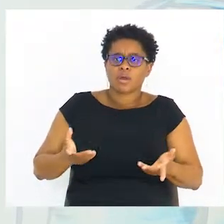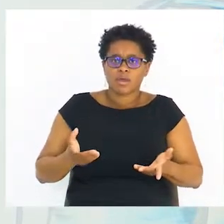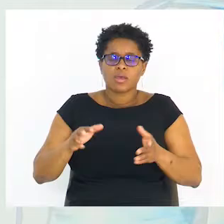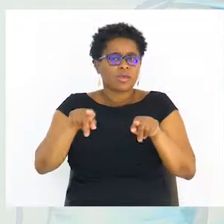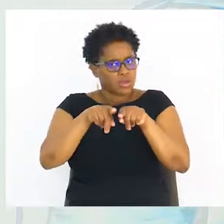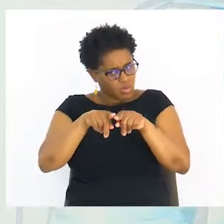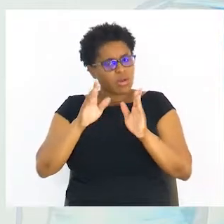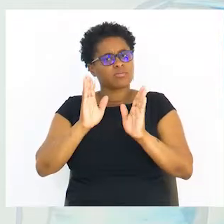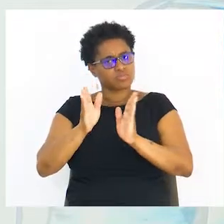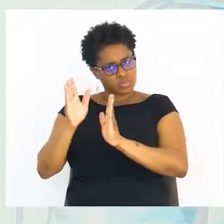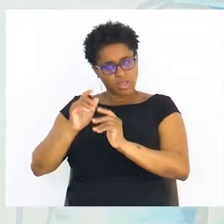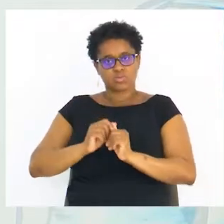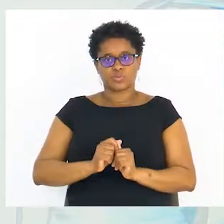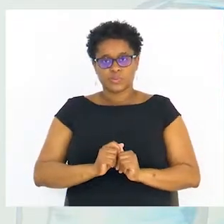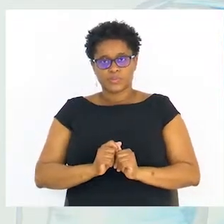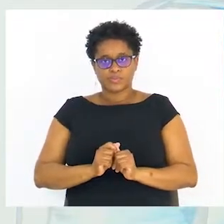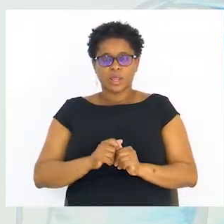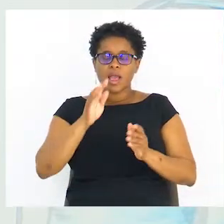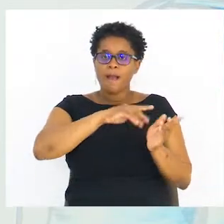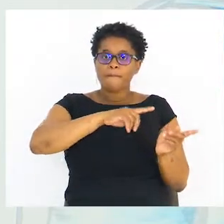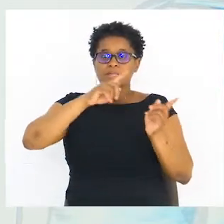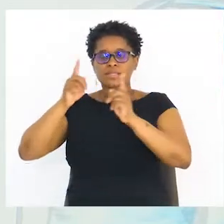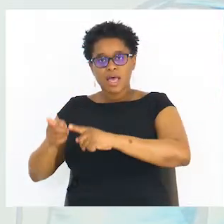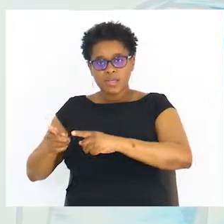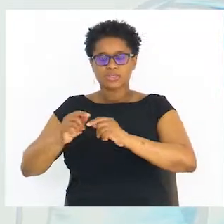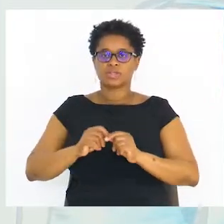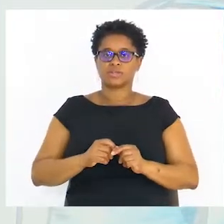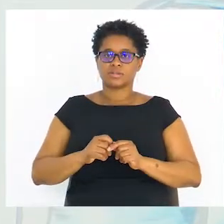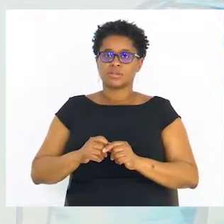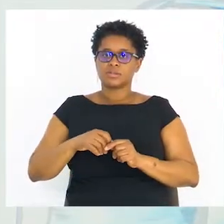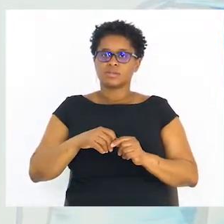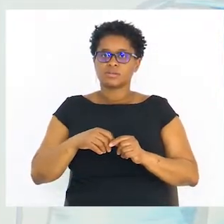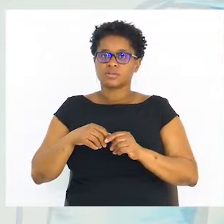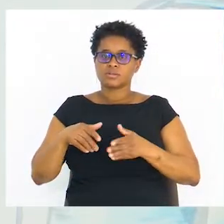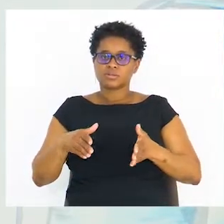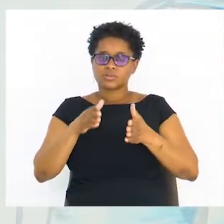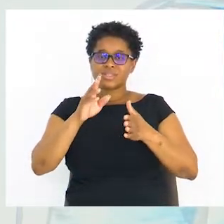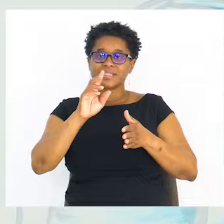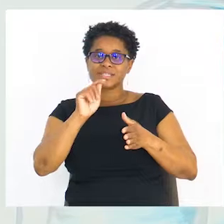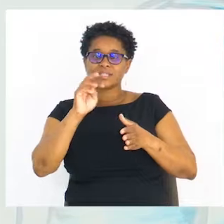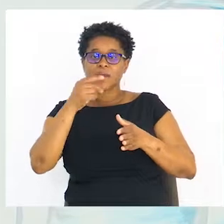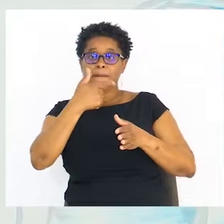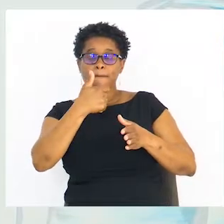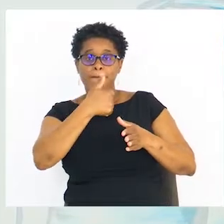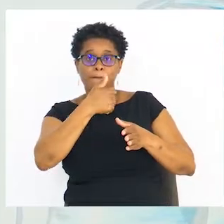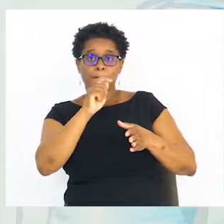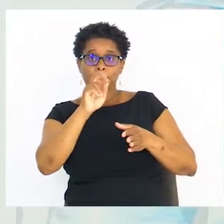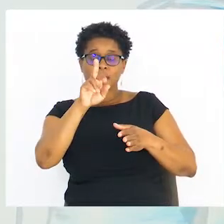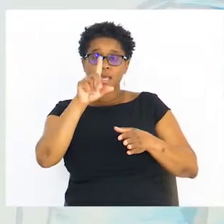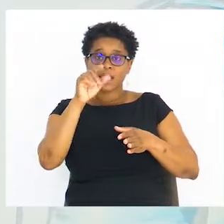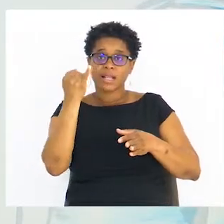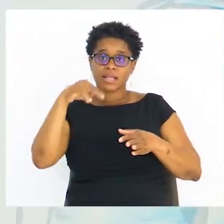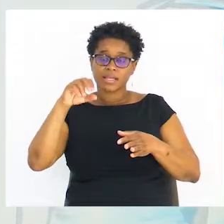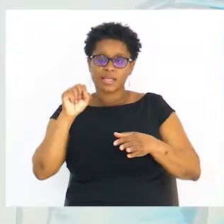O mesmo processo. A passagem do Estreito de Bering, que fica mais